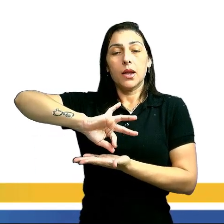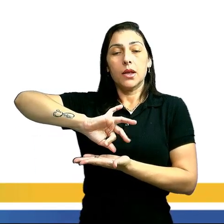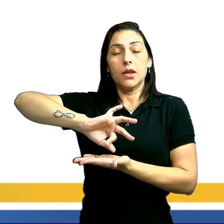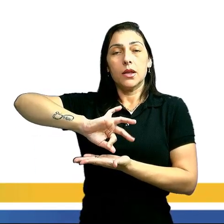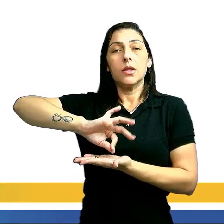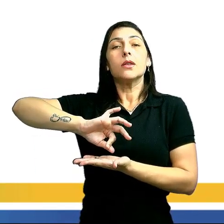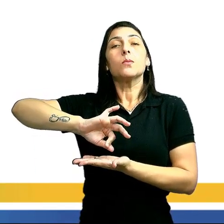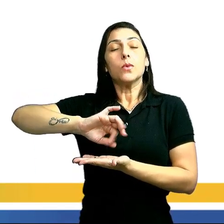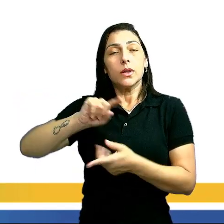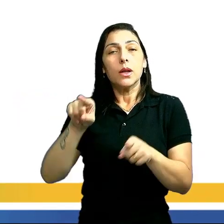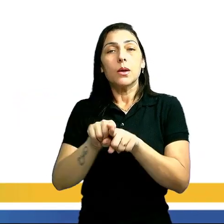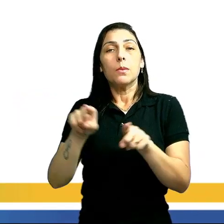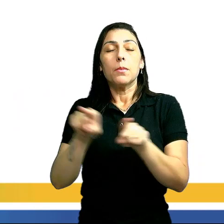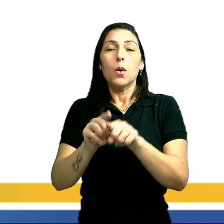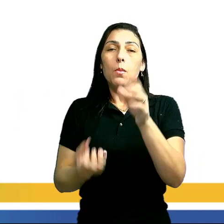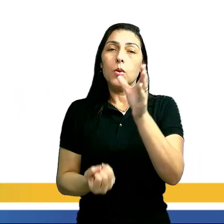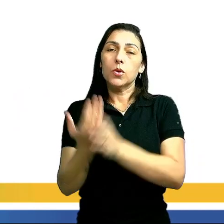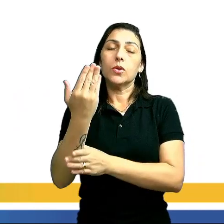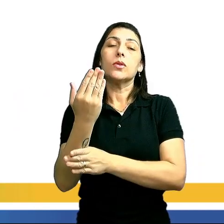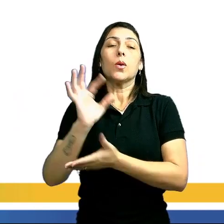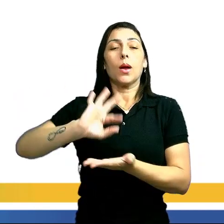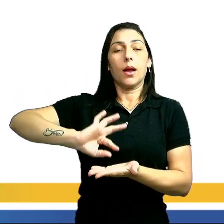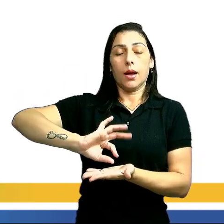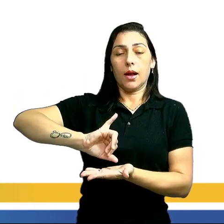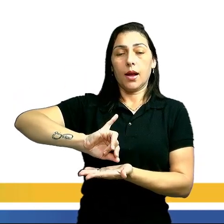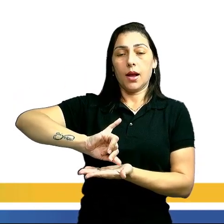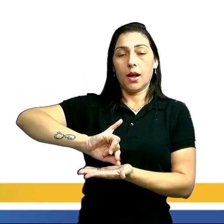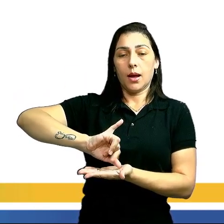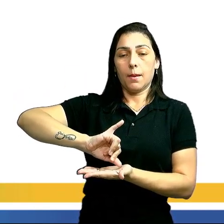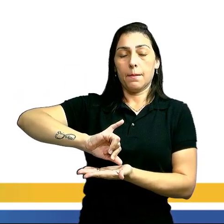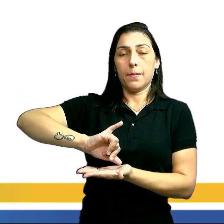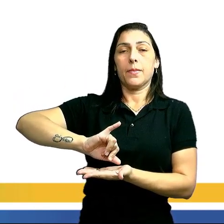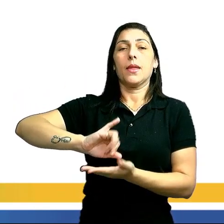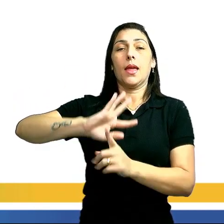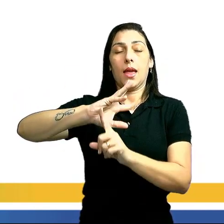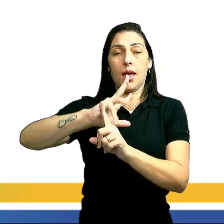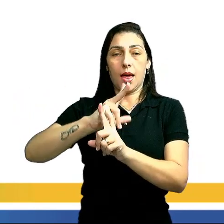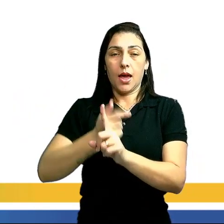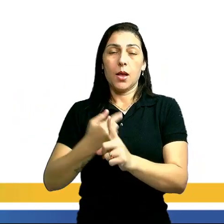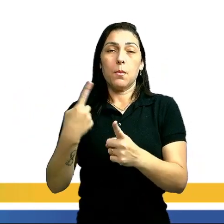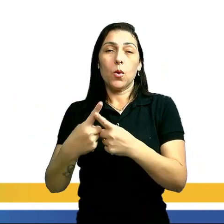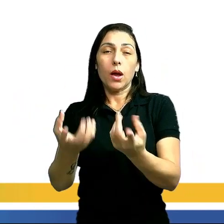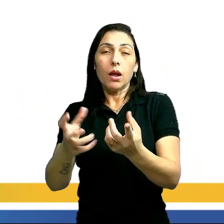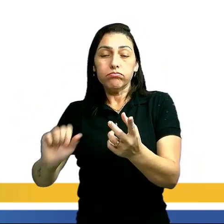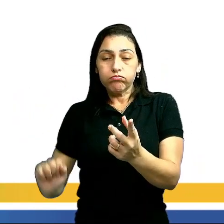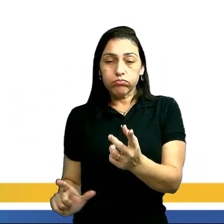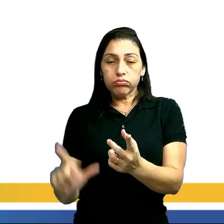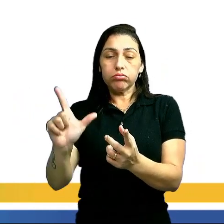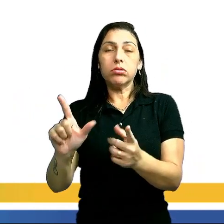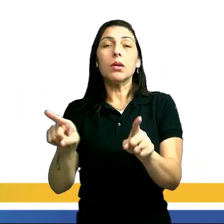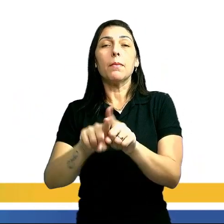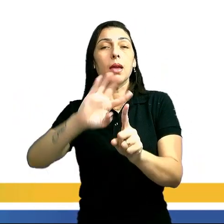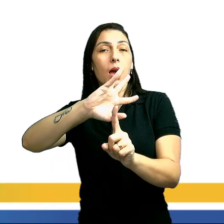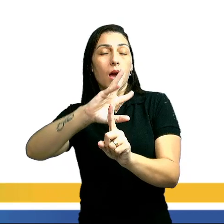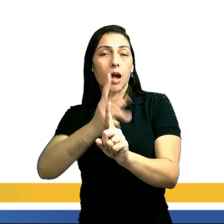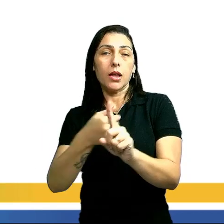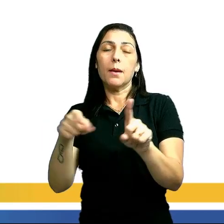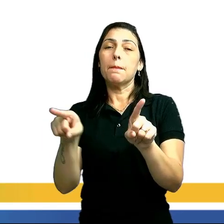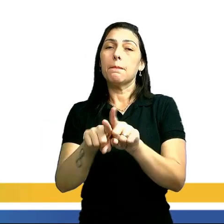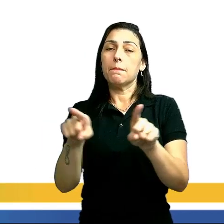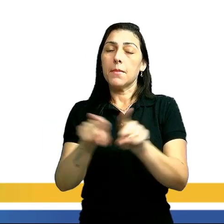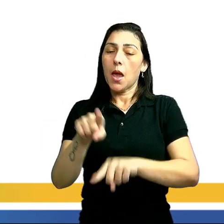quê? O capitalismo subordinou a arte ao mercado, em função do lucro. Então, até a arte agora se tornou